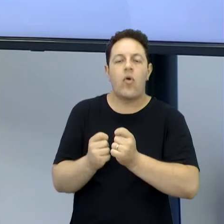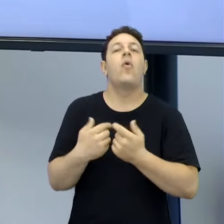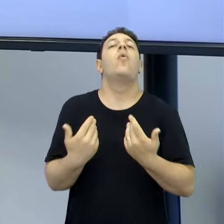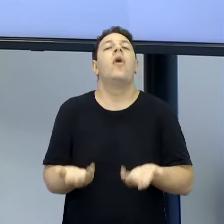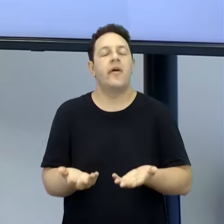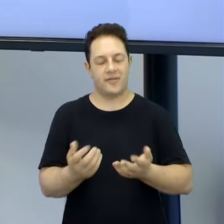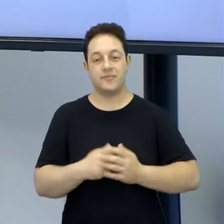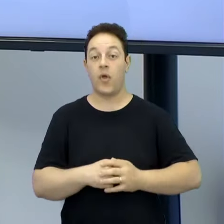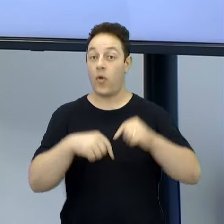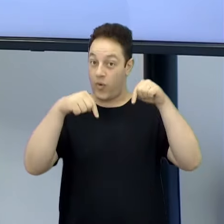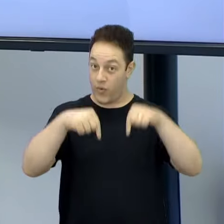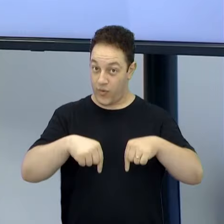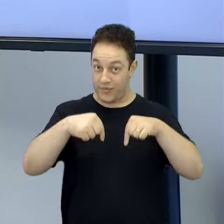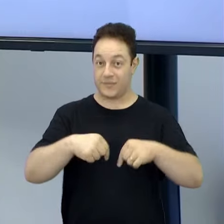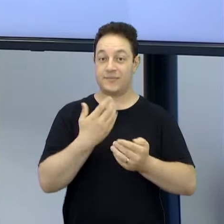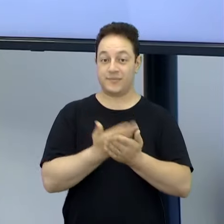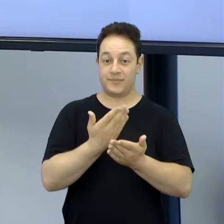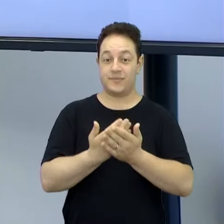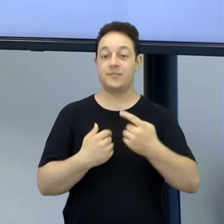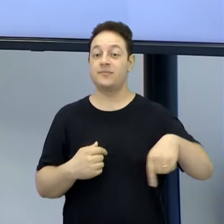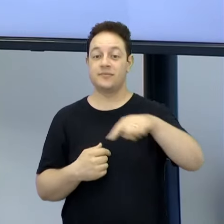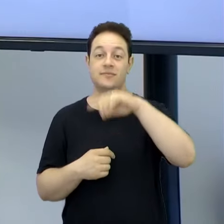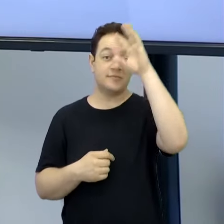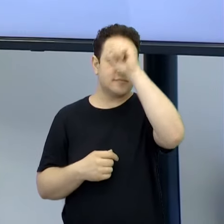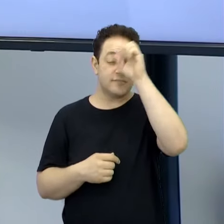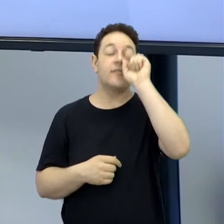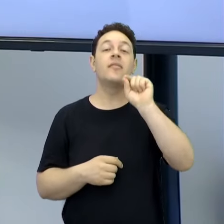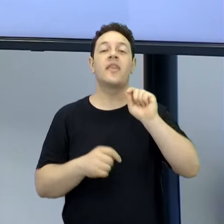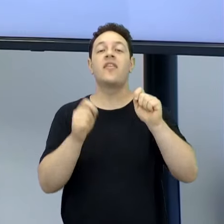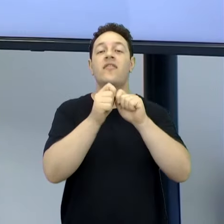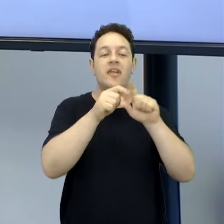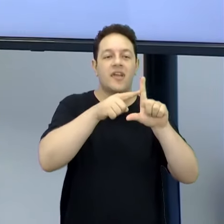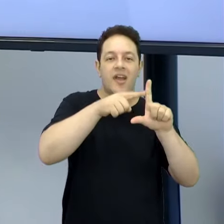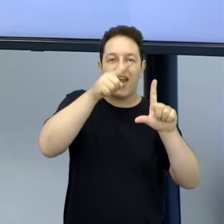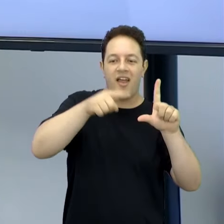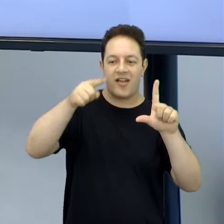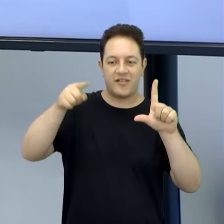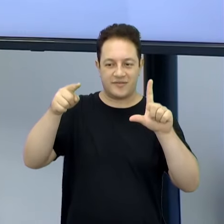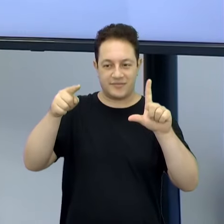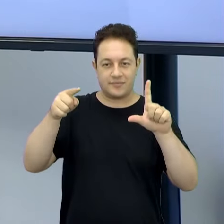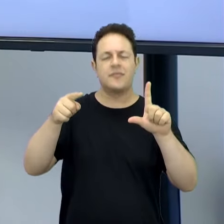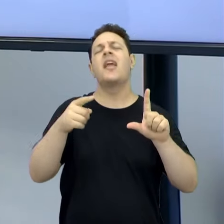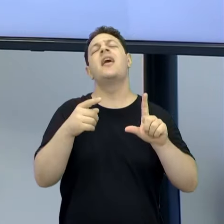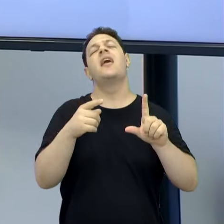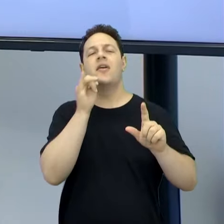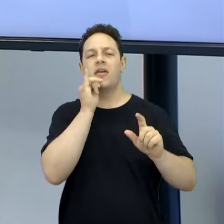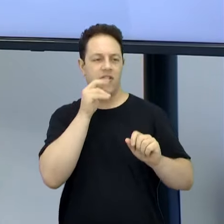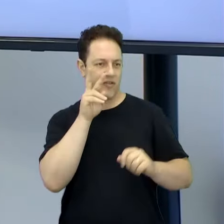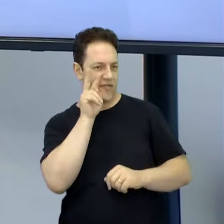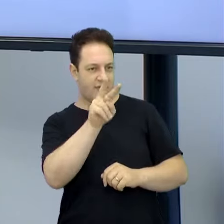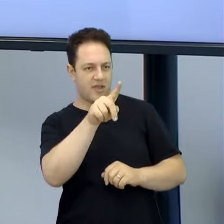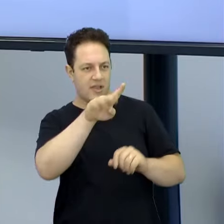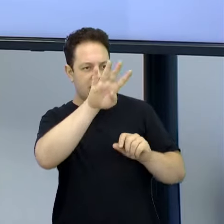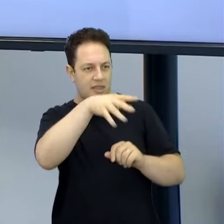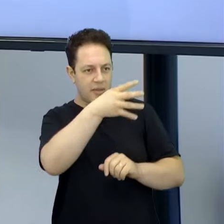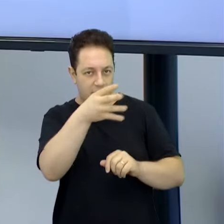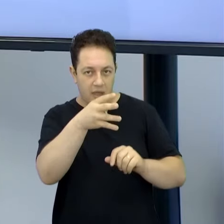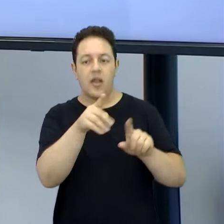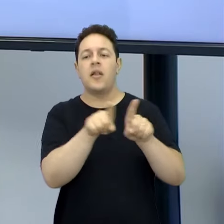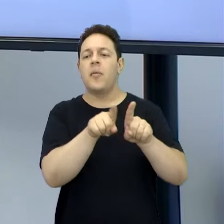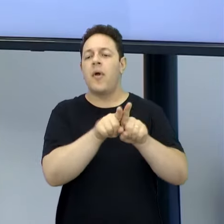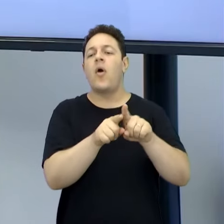E hoje, na aula de hoje, nós vamos aprender a fazer gráfico. Tão fácil quanto ver uma tabela, é